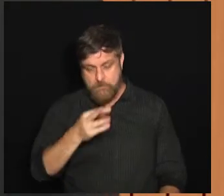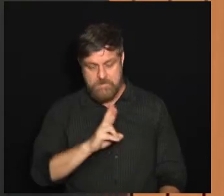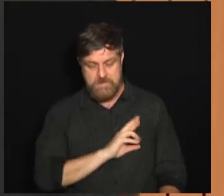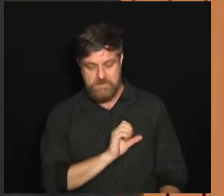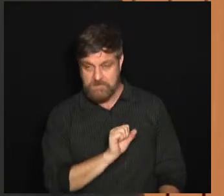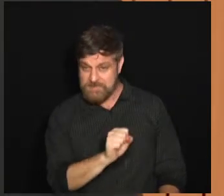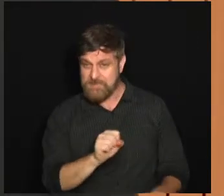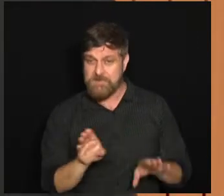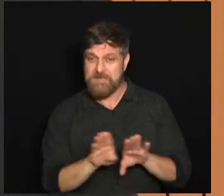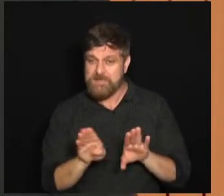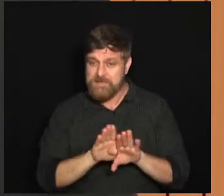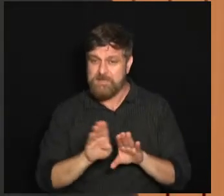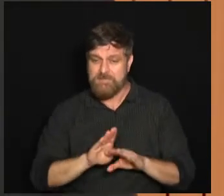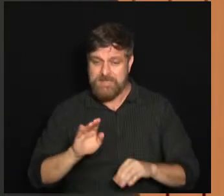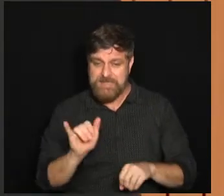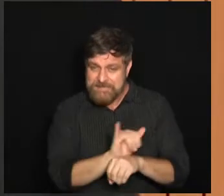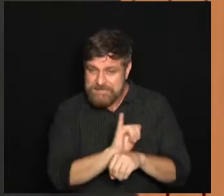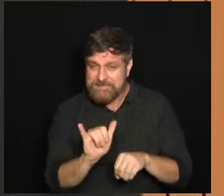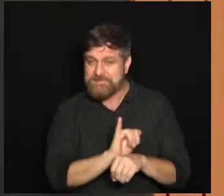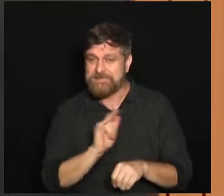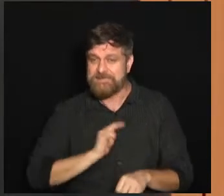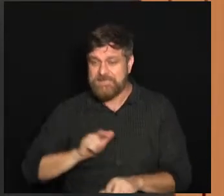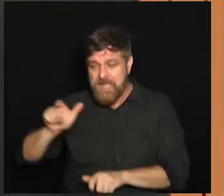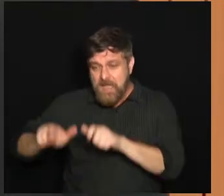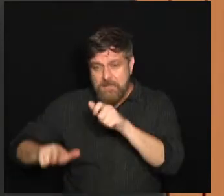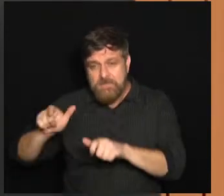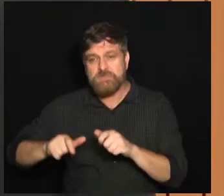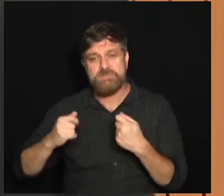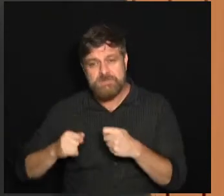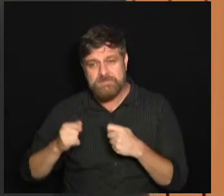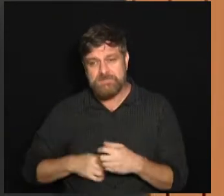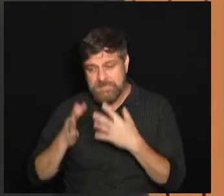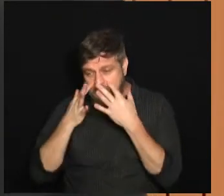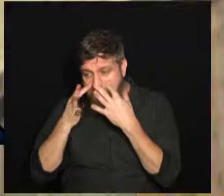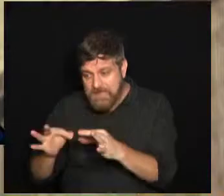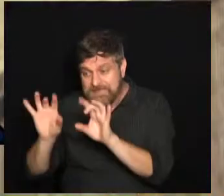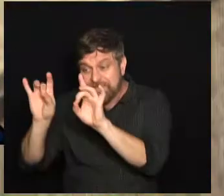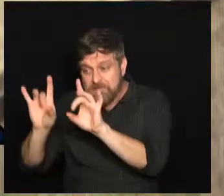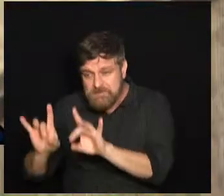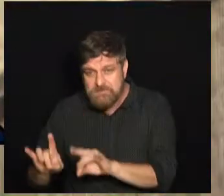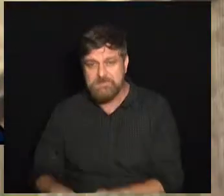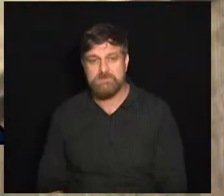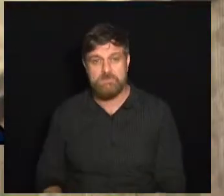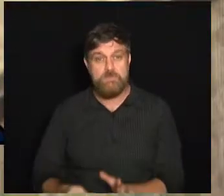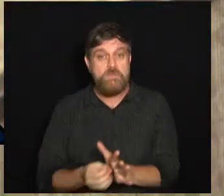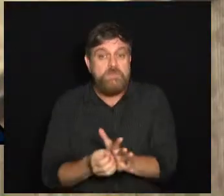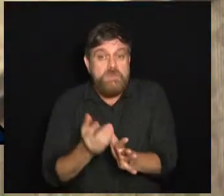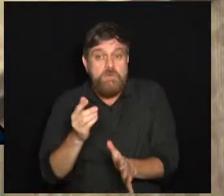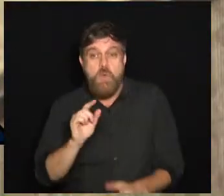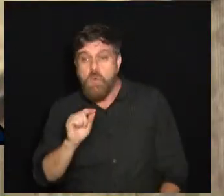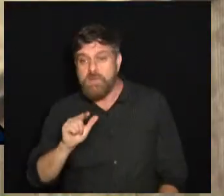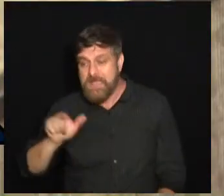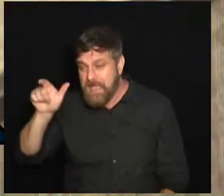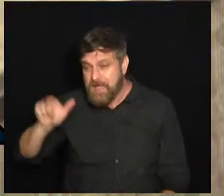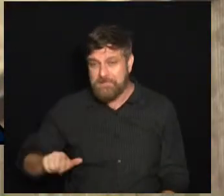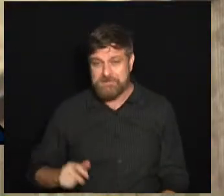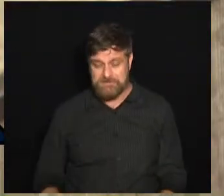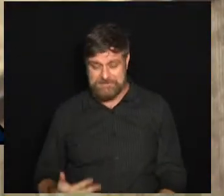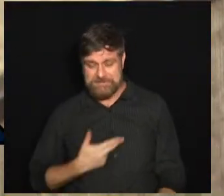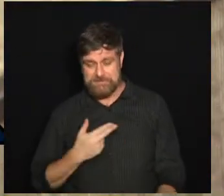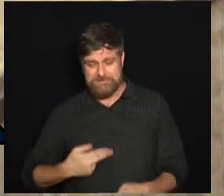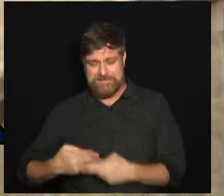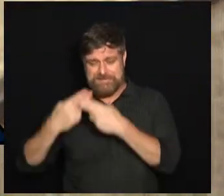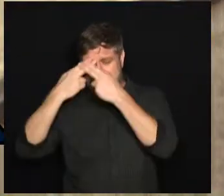a medida irá ajudar pacientes que necessitam de atenção especial. Às vezes, o trauma